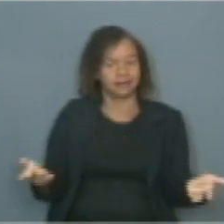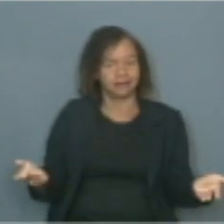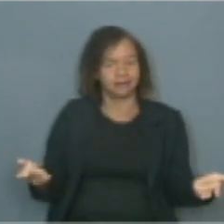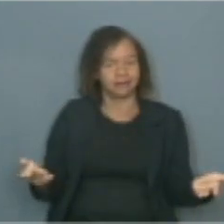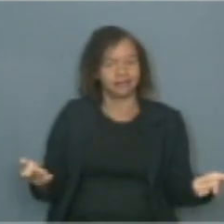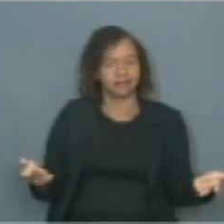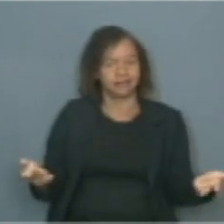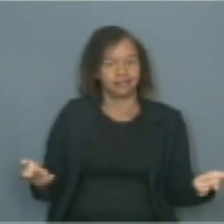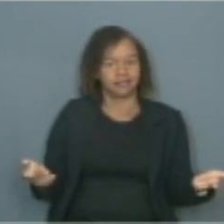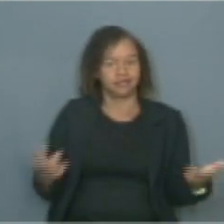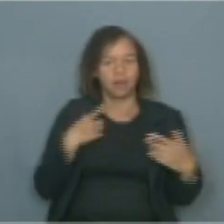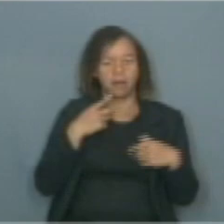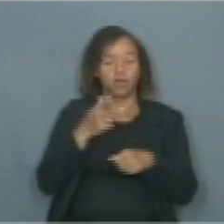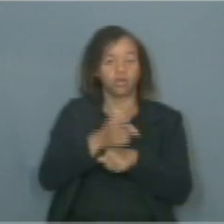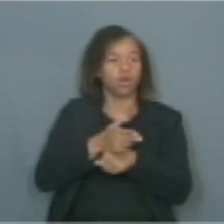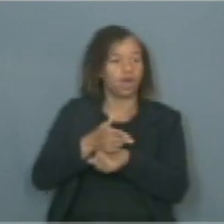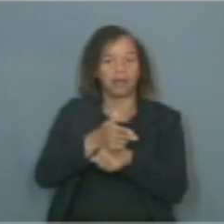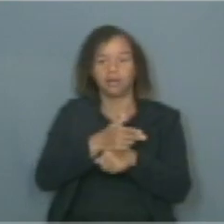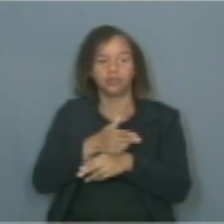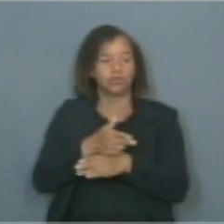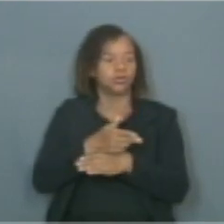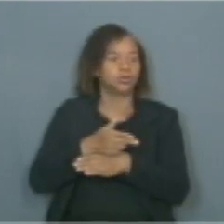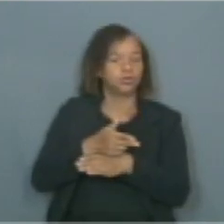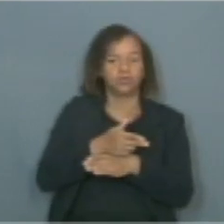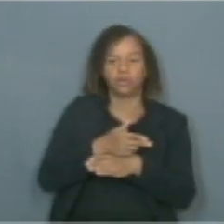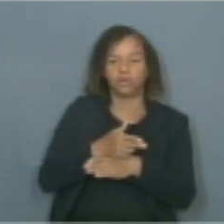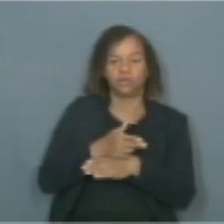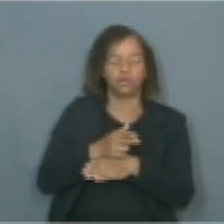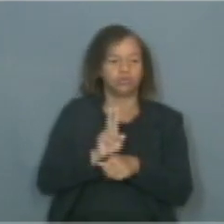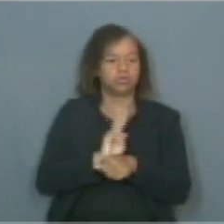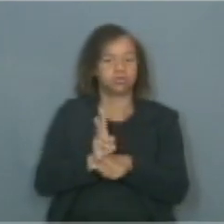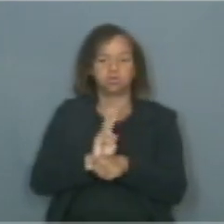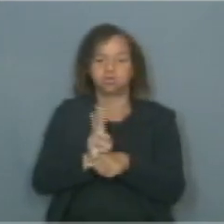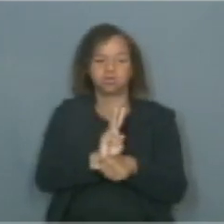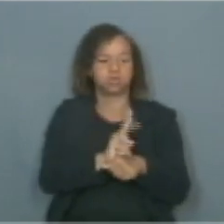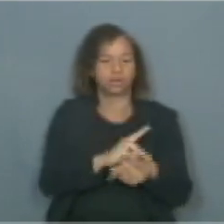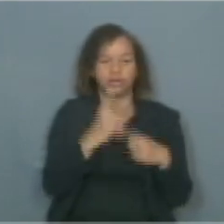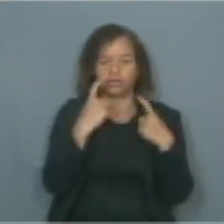Nem monitoramento das questões que se tratava